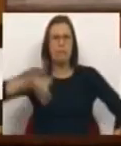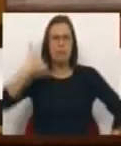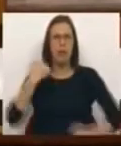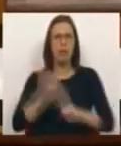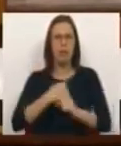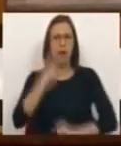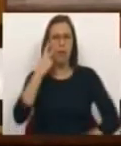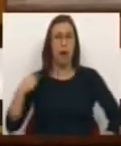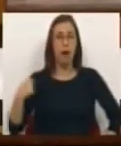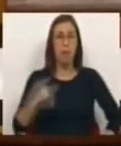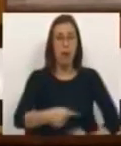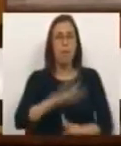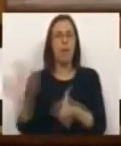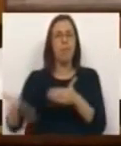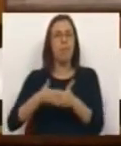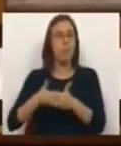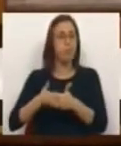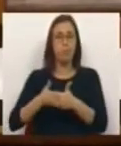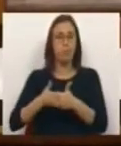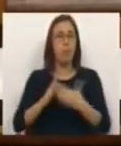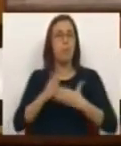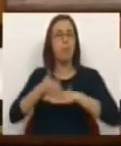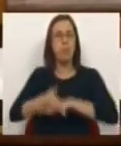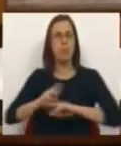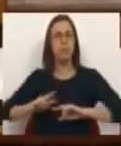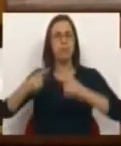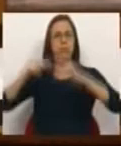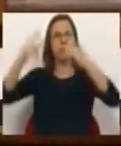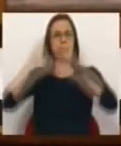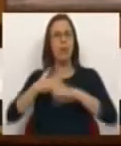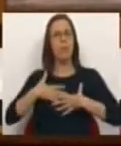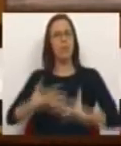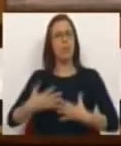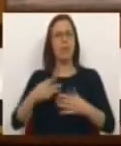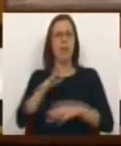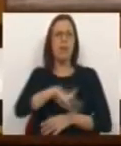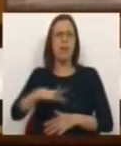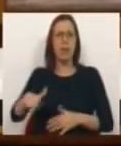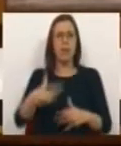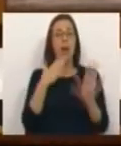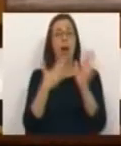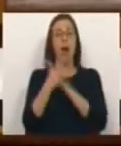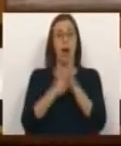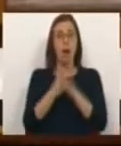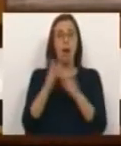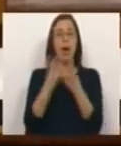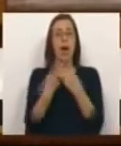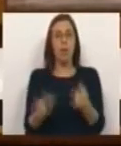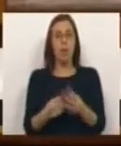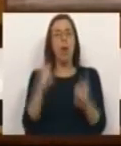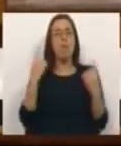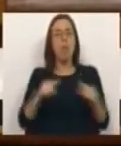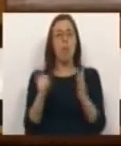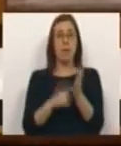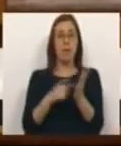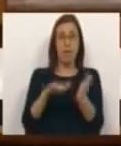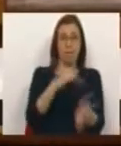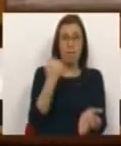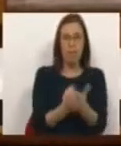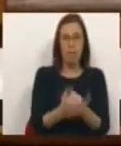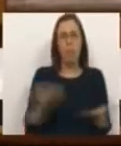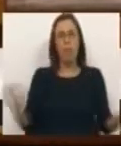e na vida, mantendo fechadas as portas de acesso à carreira de investigação científica e aproveitando para suprir necessidades